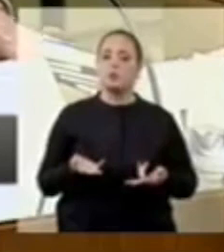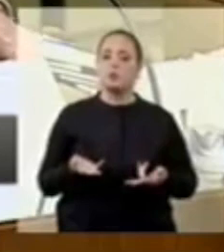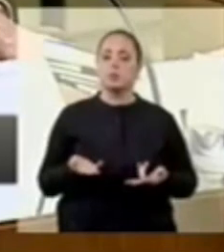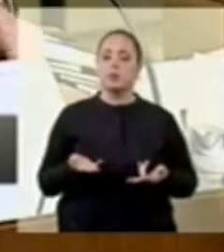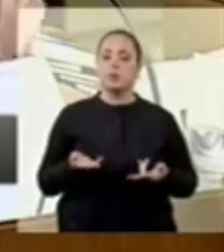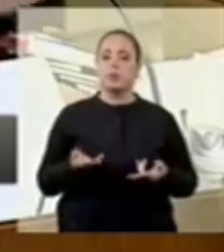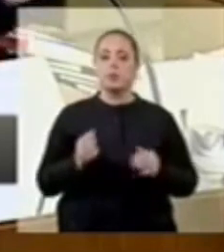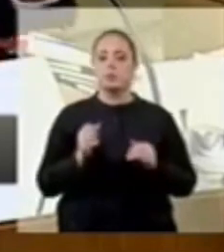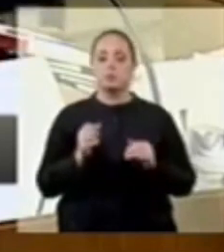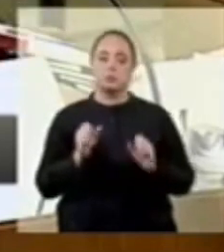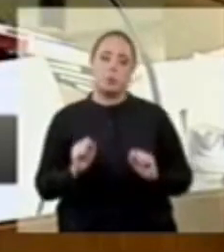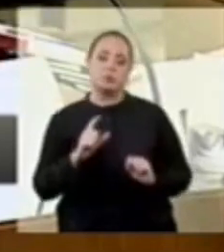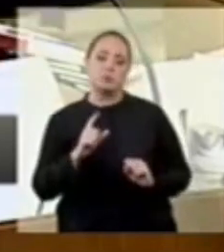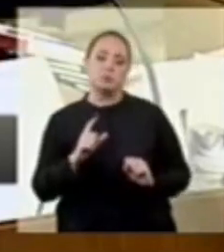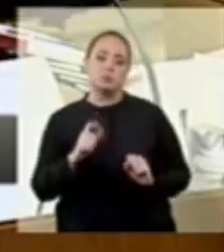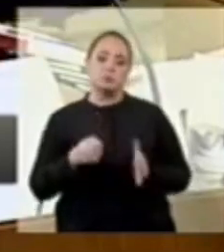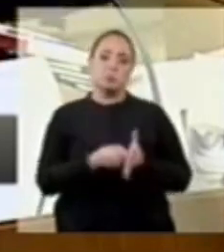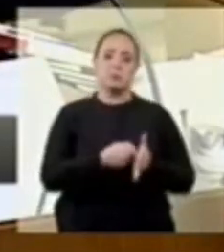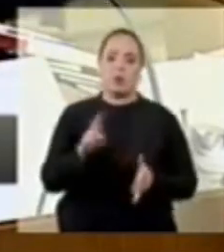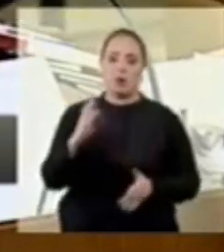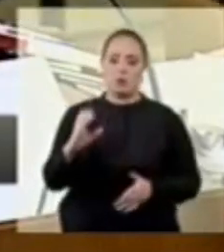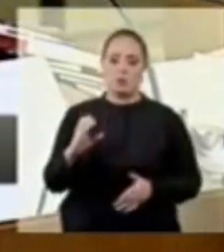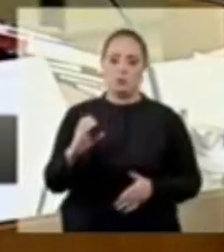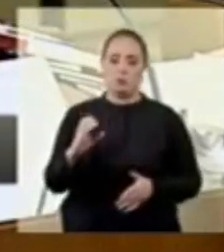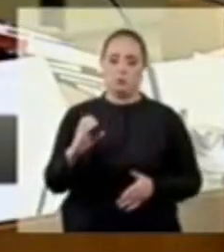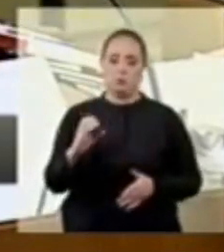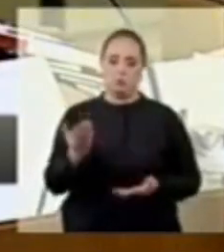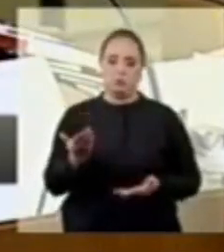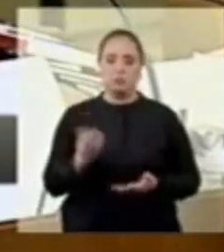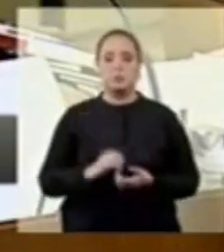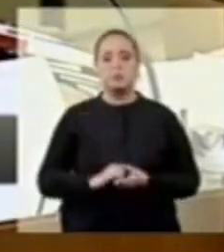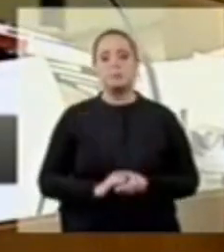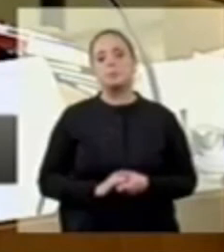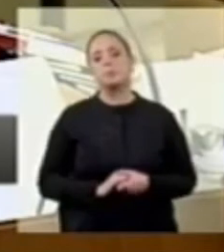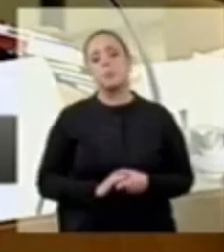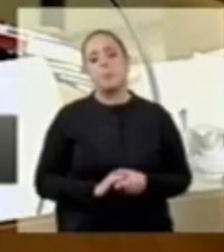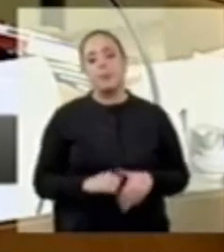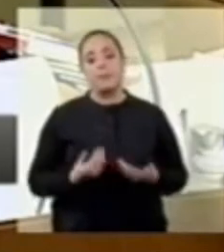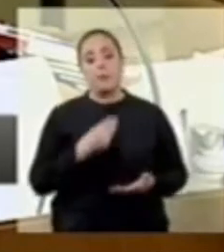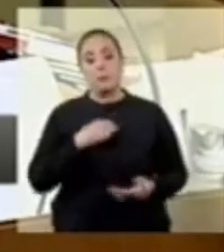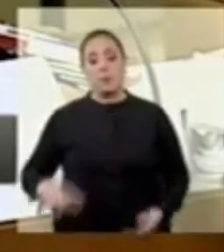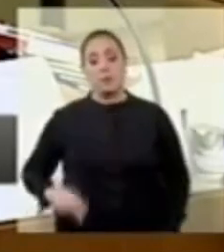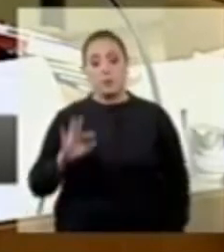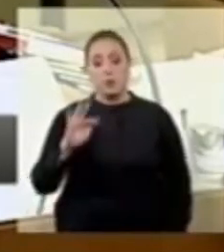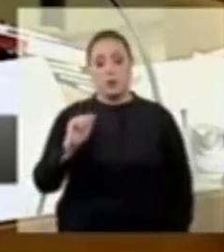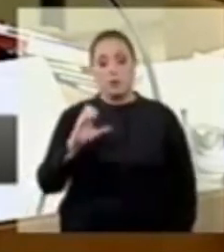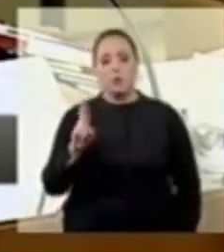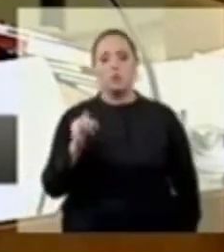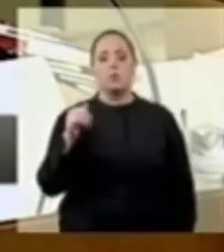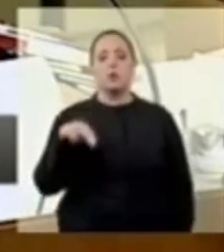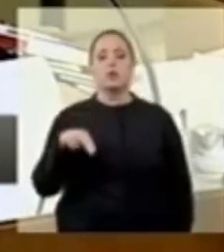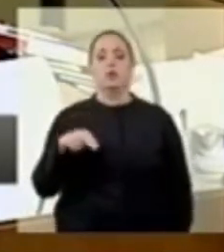do habeas corpus constitucional e portanto o início a quem tentou